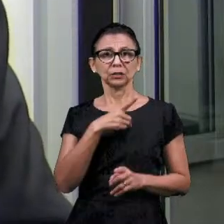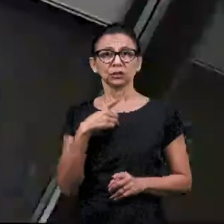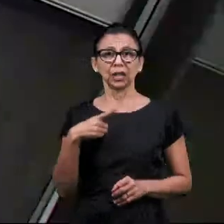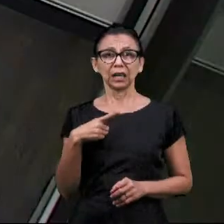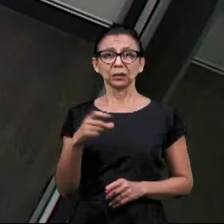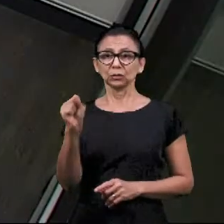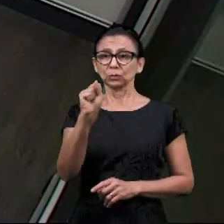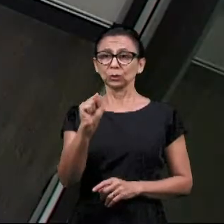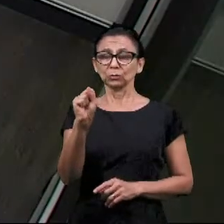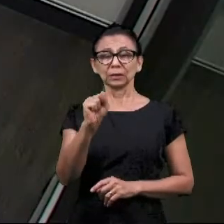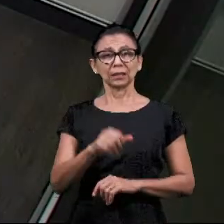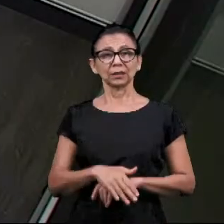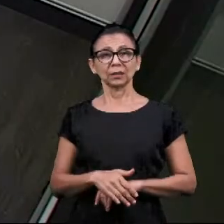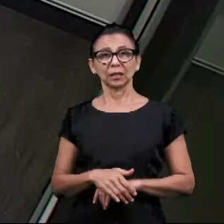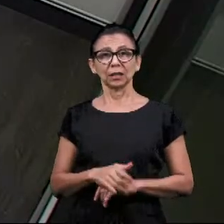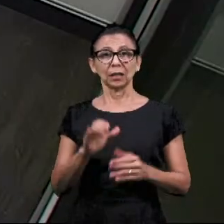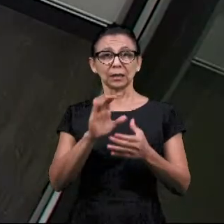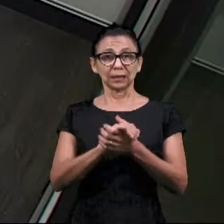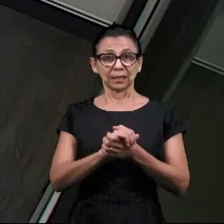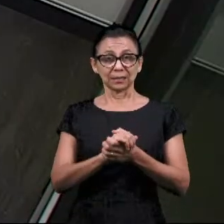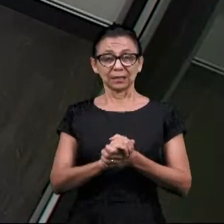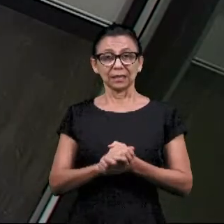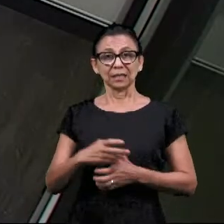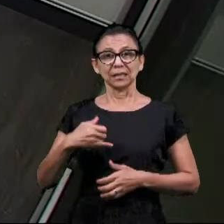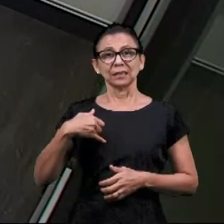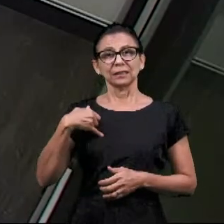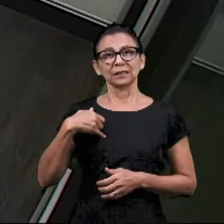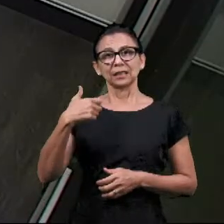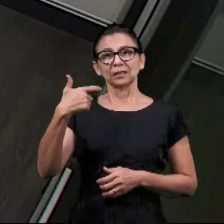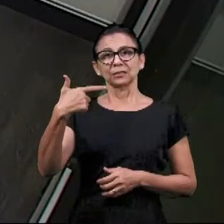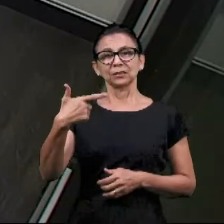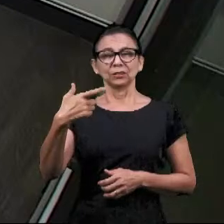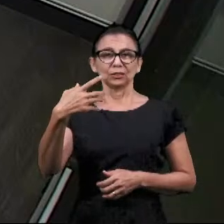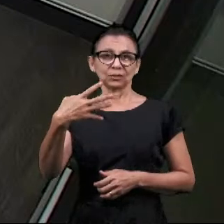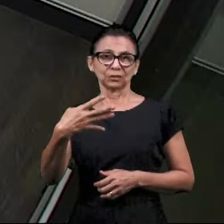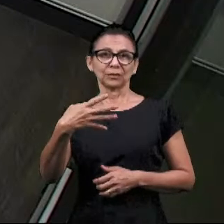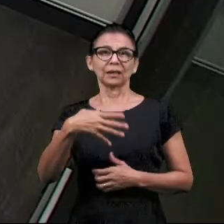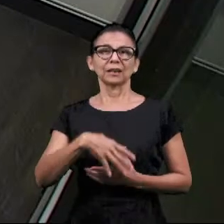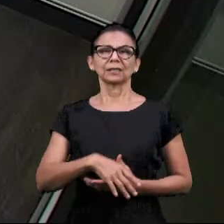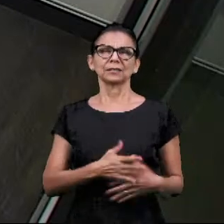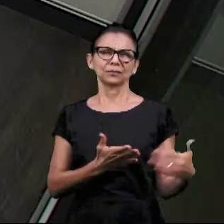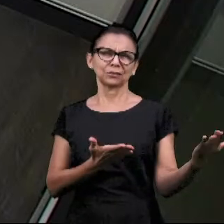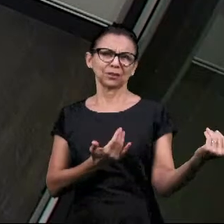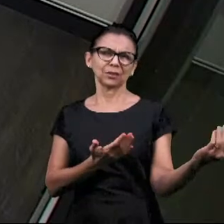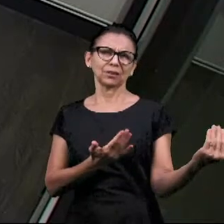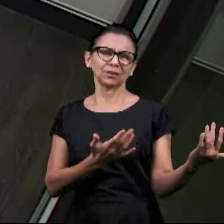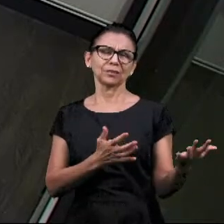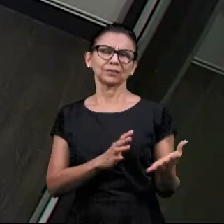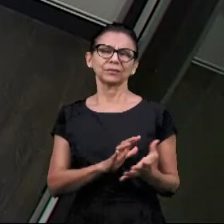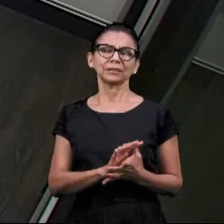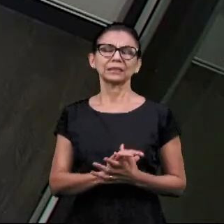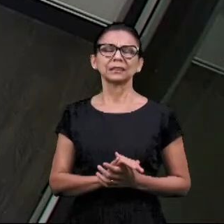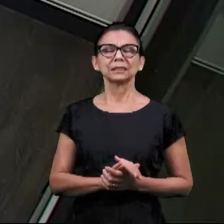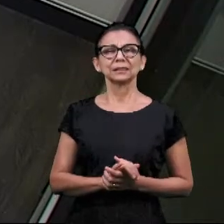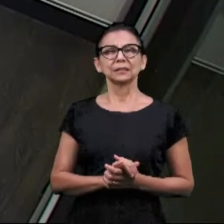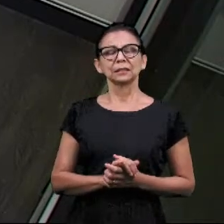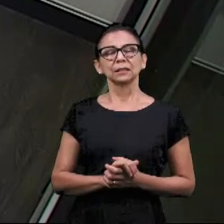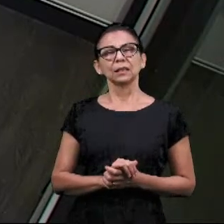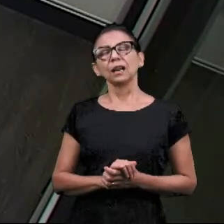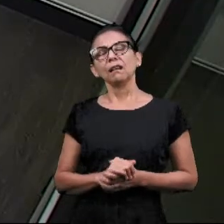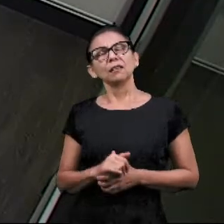novo. Mas já tinha uma experiência, né? Já havia uma coisa muito comum